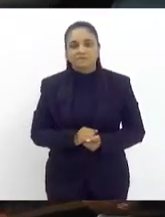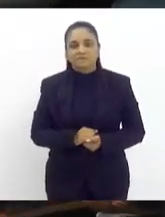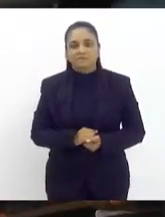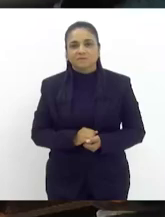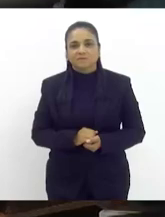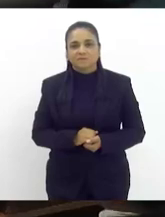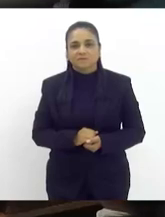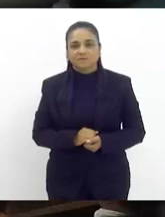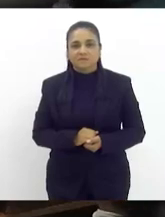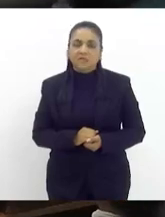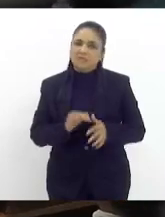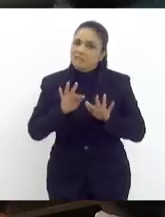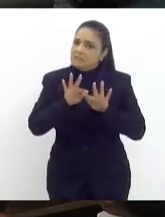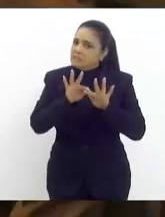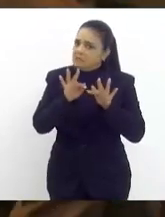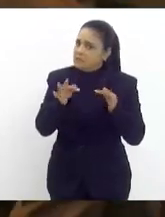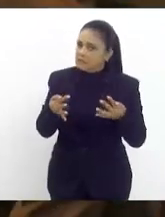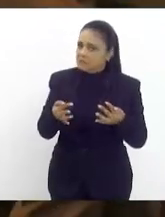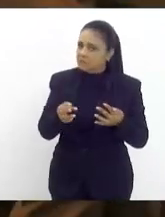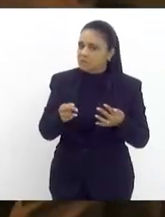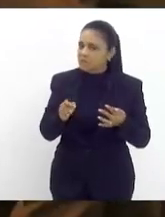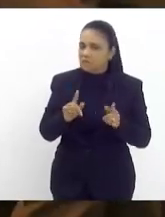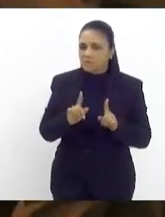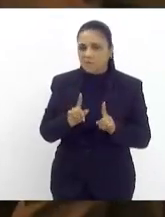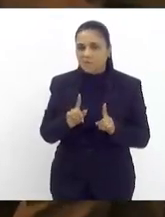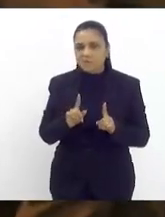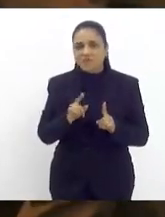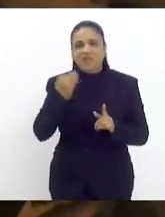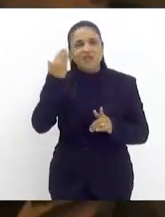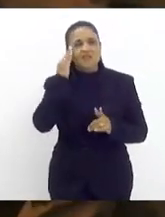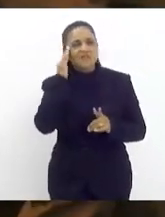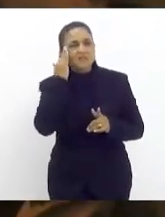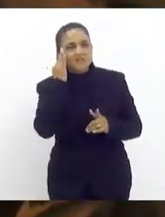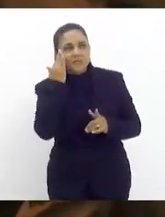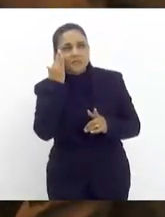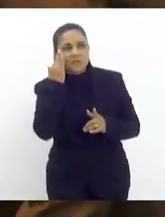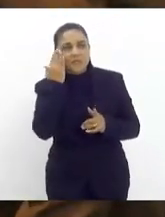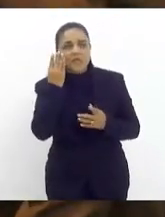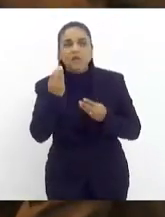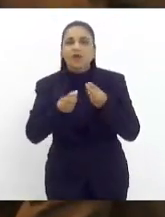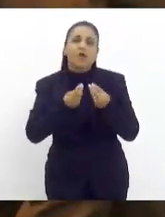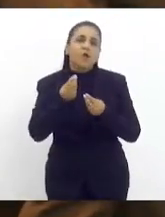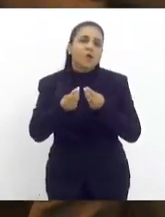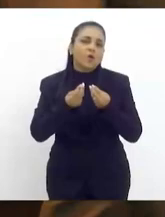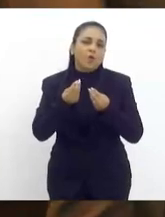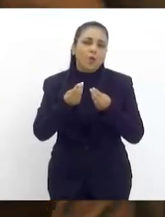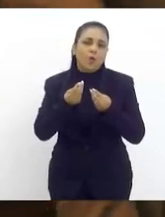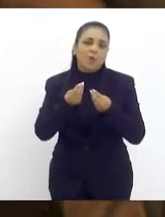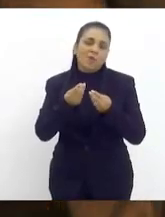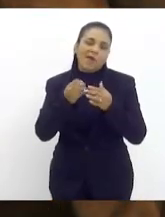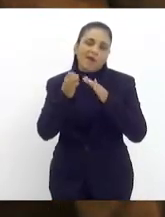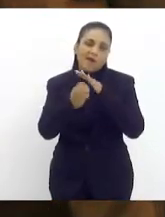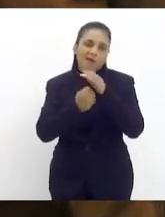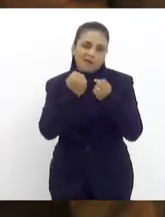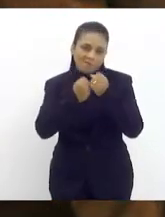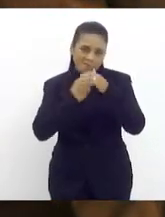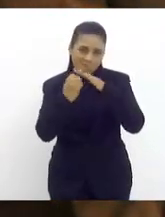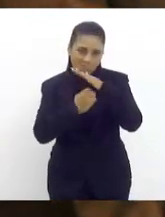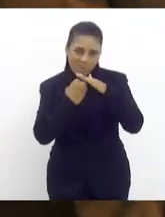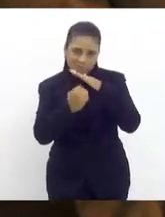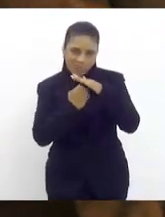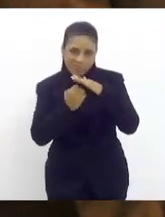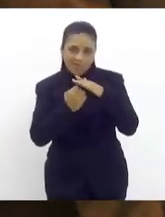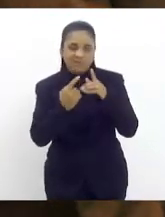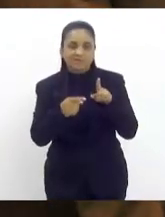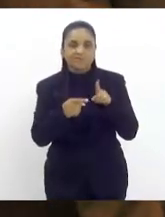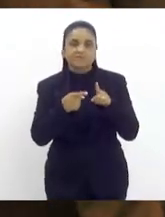Não tem sido simples entender a complexidade da composição da agência e os nomes à